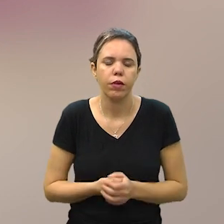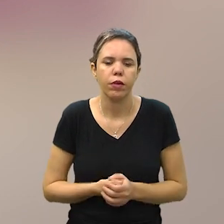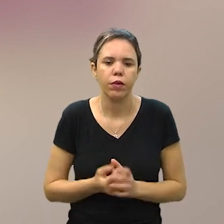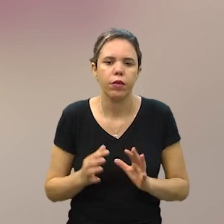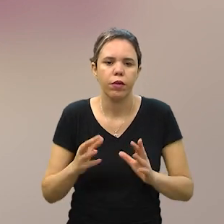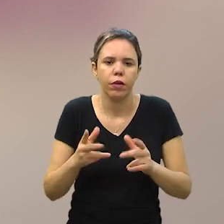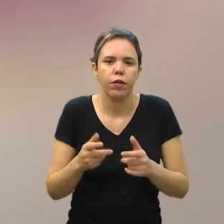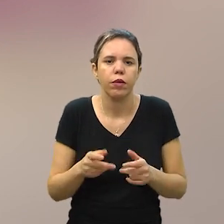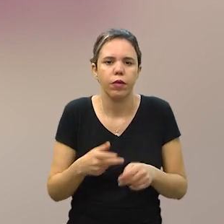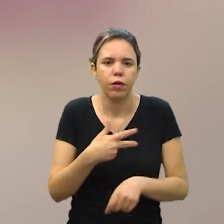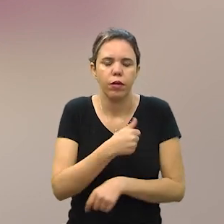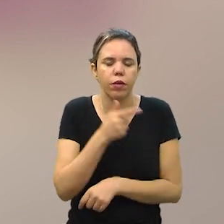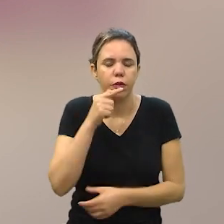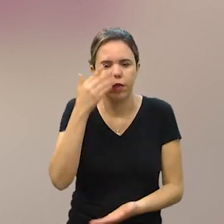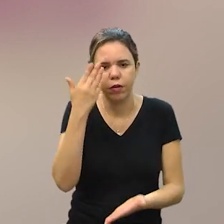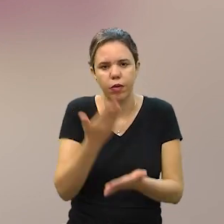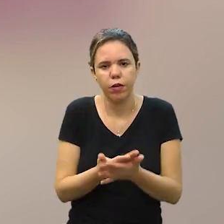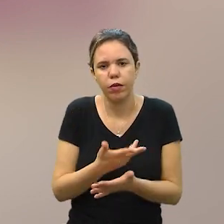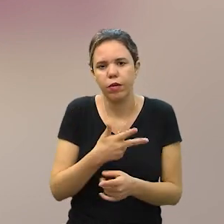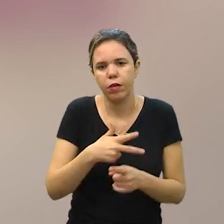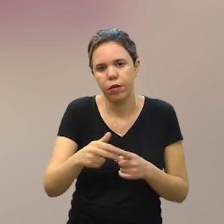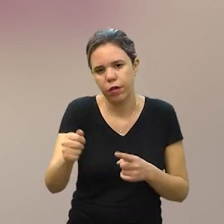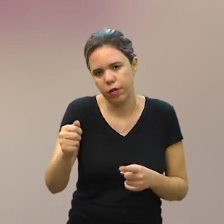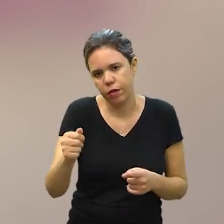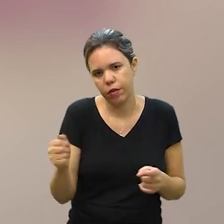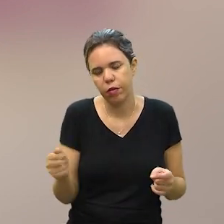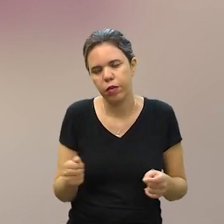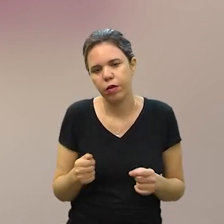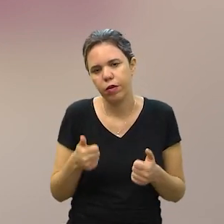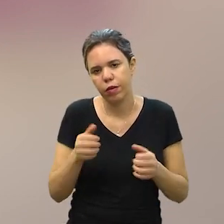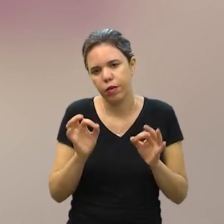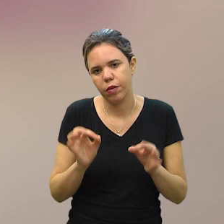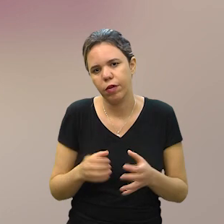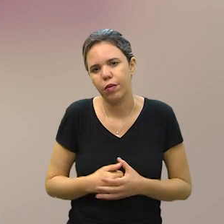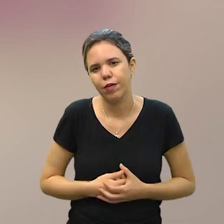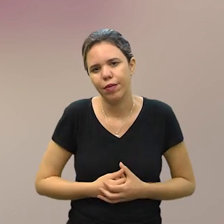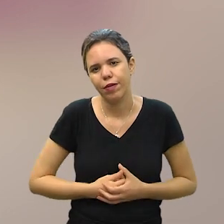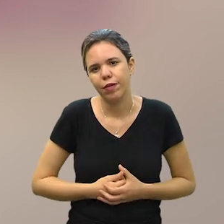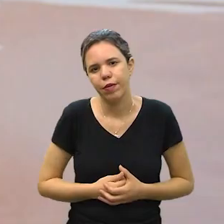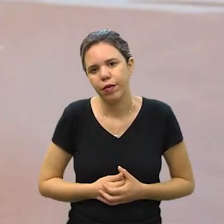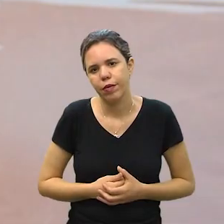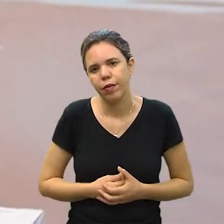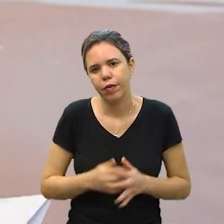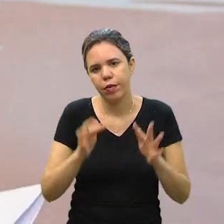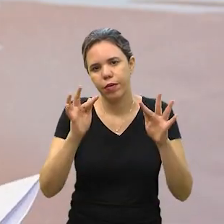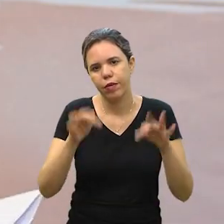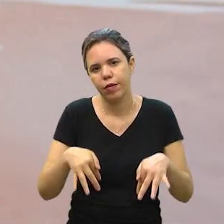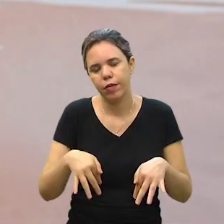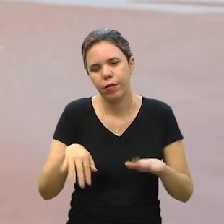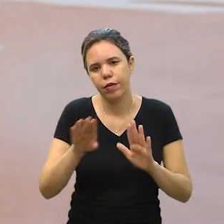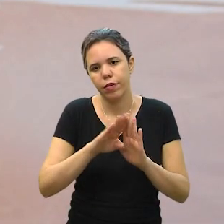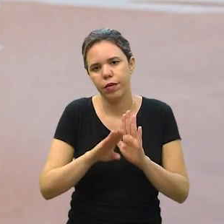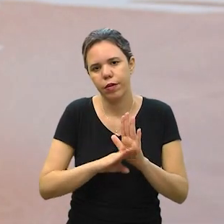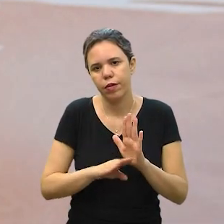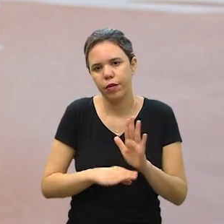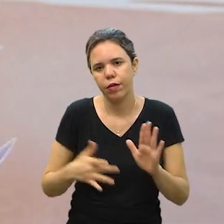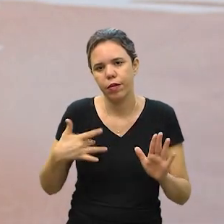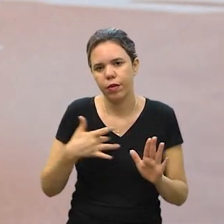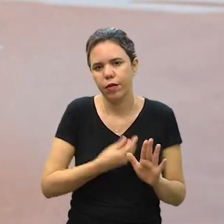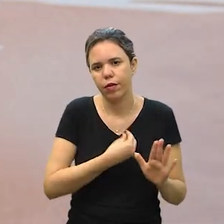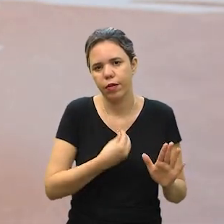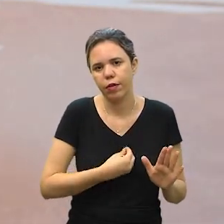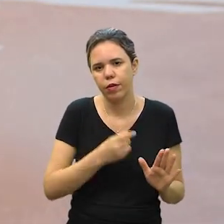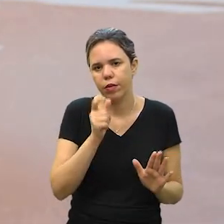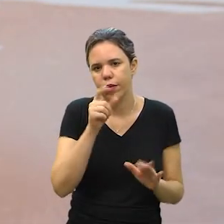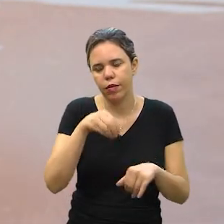mas com todos vacinados, eu acredito que tudo vai dar certo. Para a gente encerrar aqui o Saúde é Vida, qual